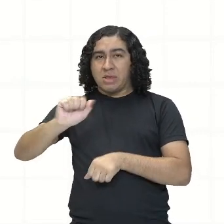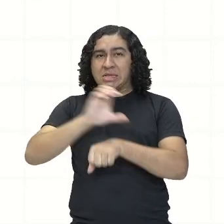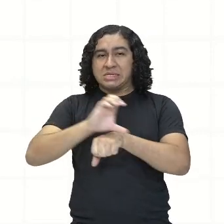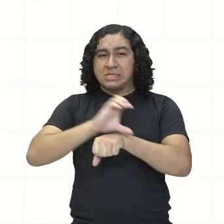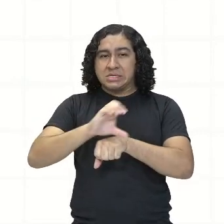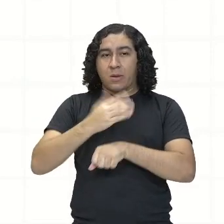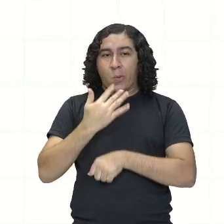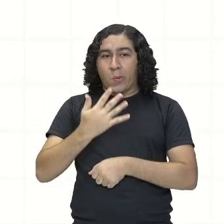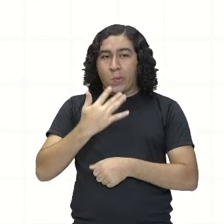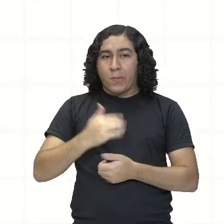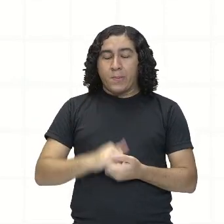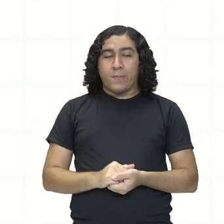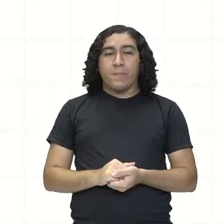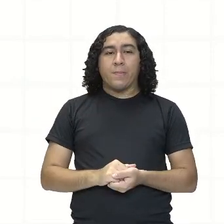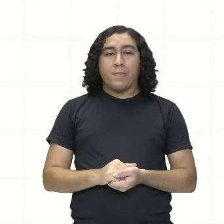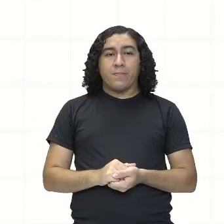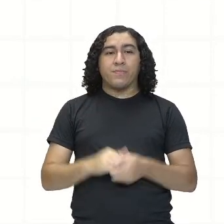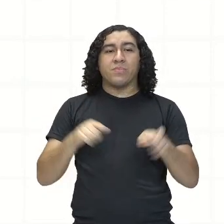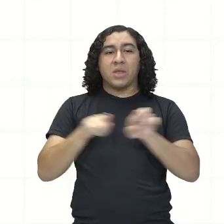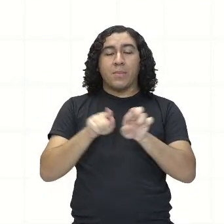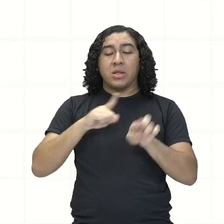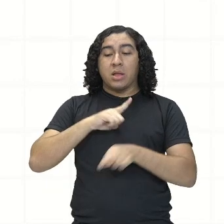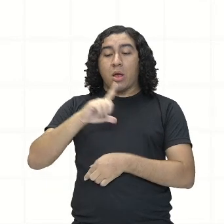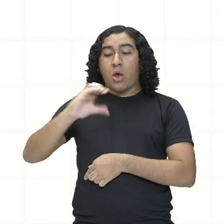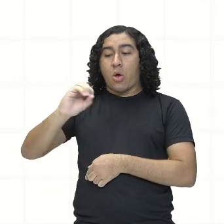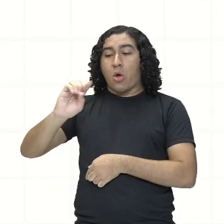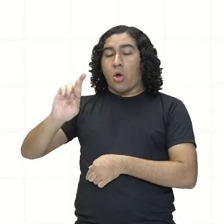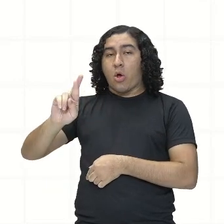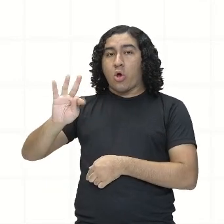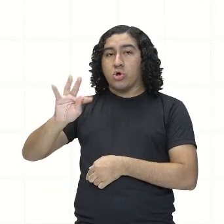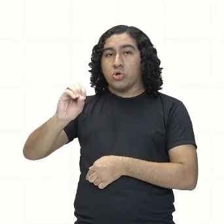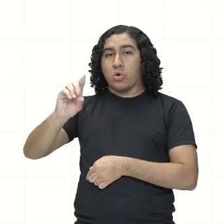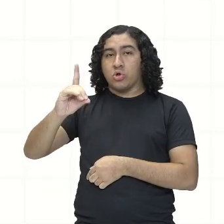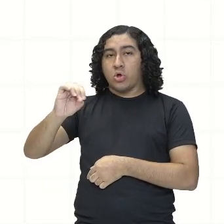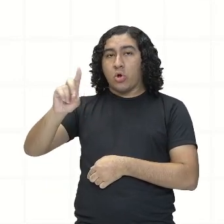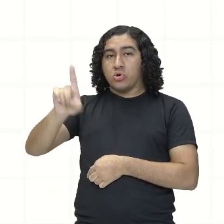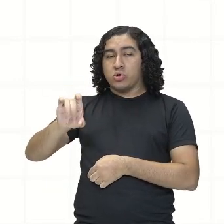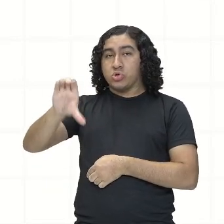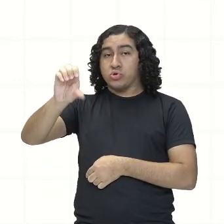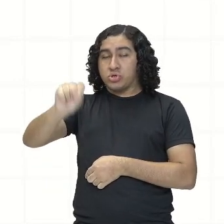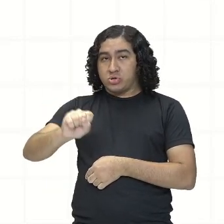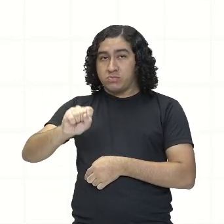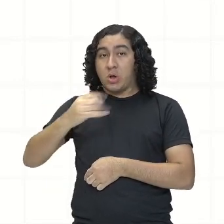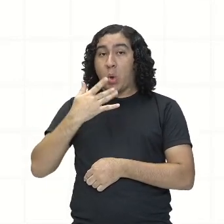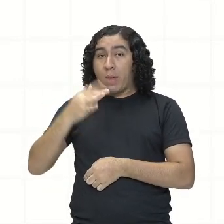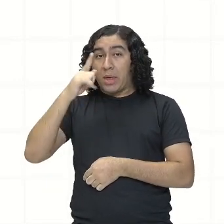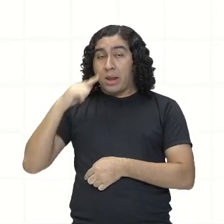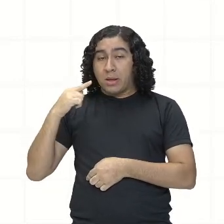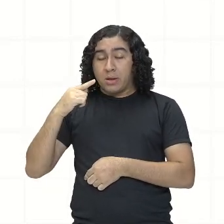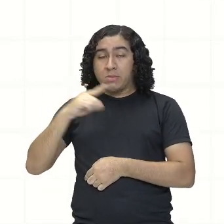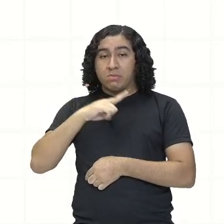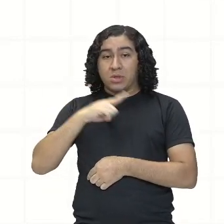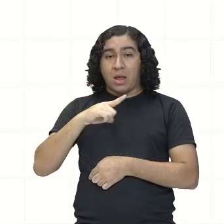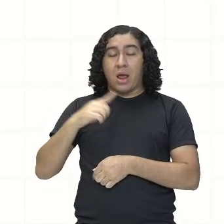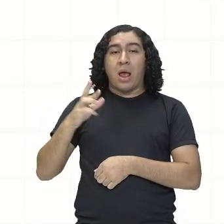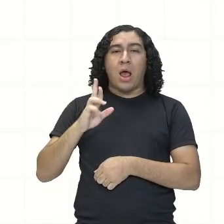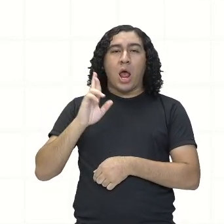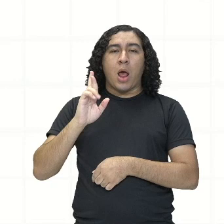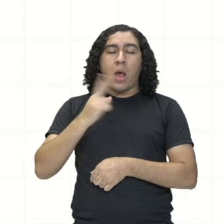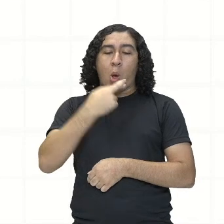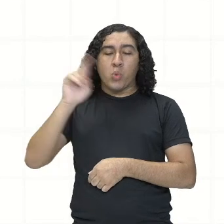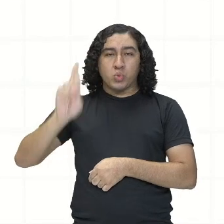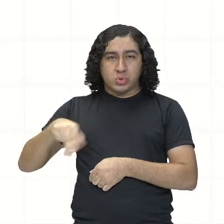em cinza. Vamos ter os ortodoxos, que vai estar aqui em amarelo, que é justamente aqui na área da Rússia,